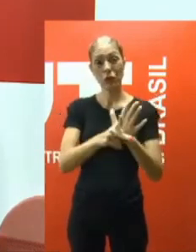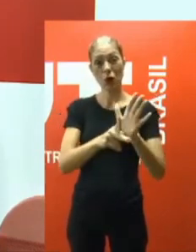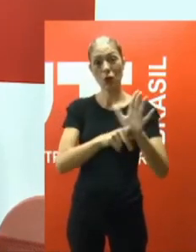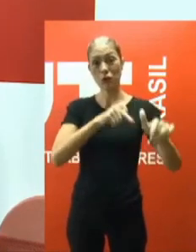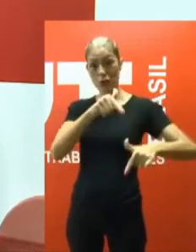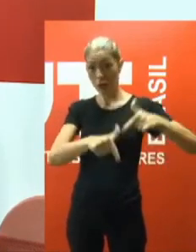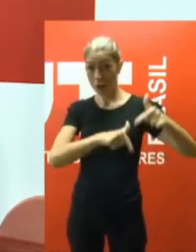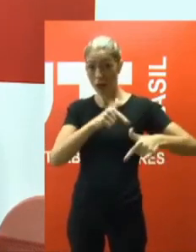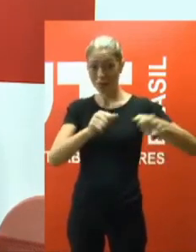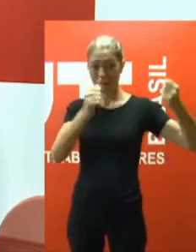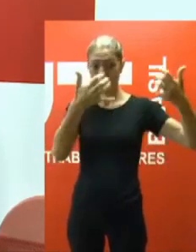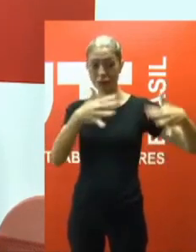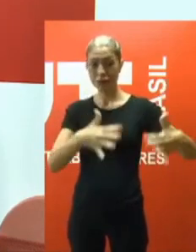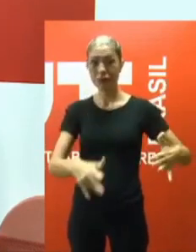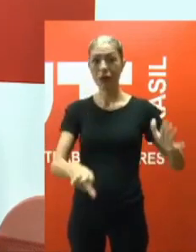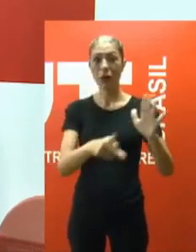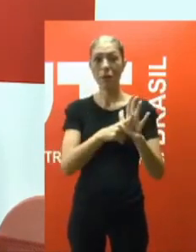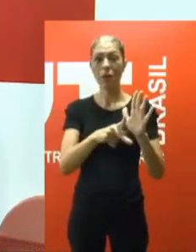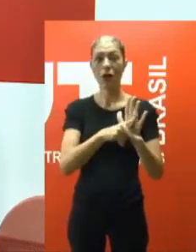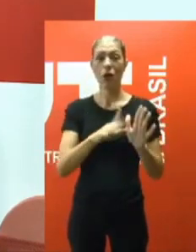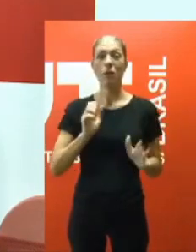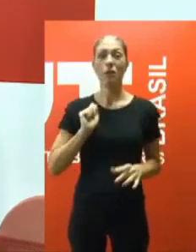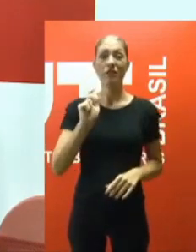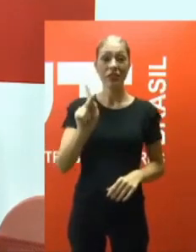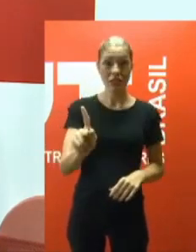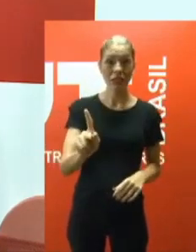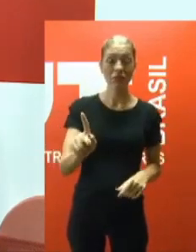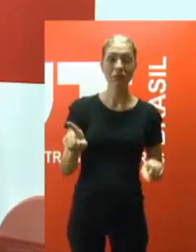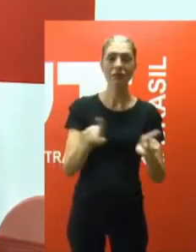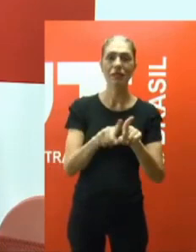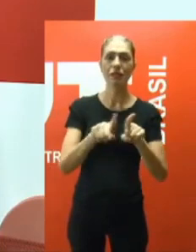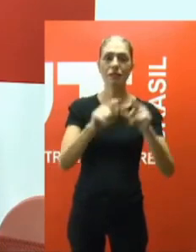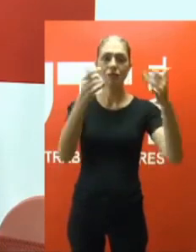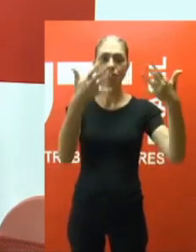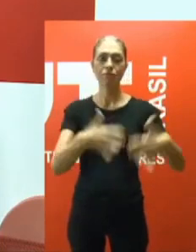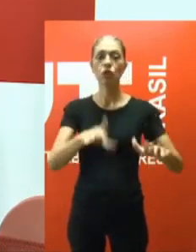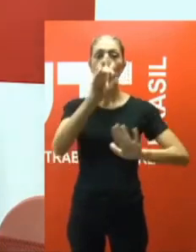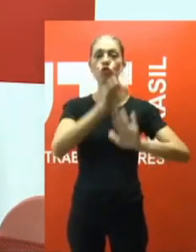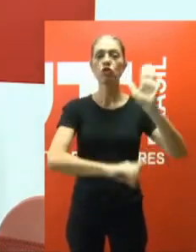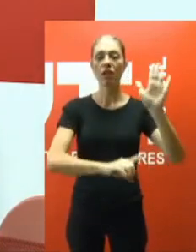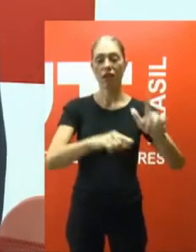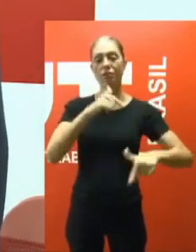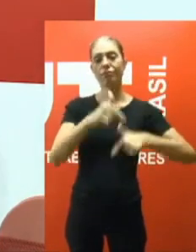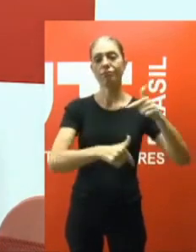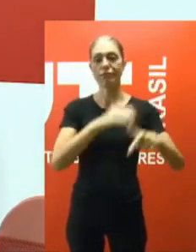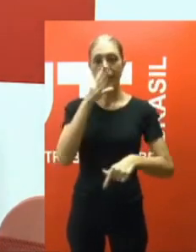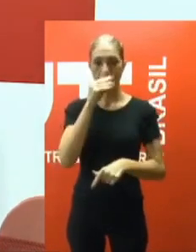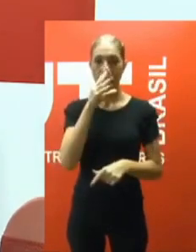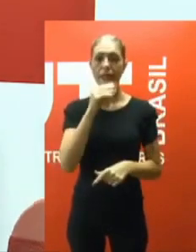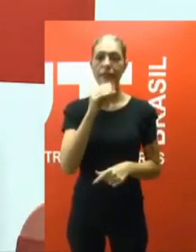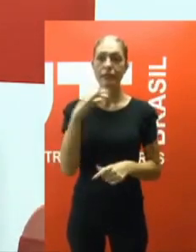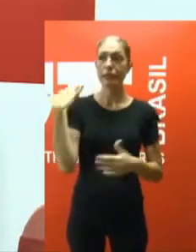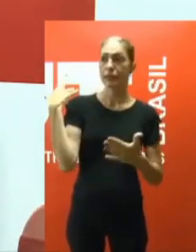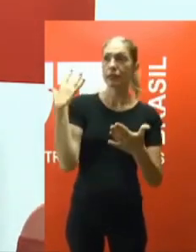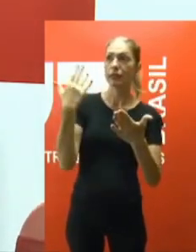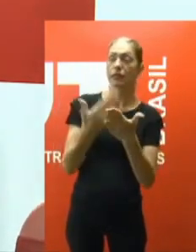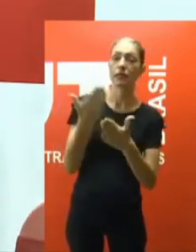o desmonte da previdência social e o desmonte do direito trabalhista que vinha praticamente